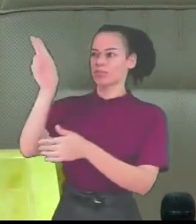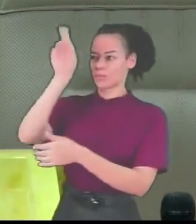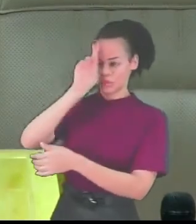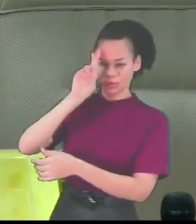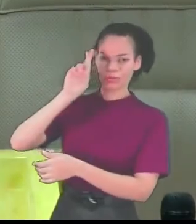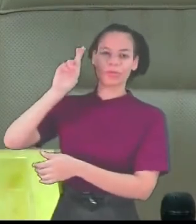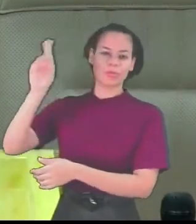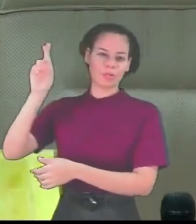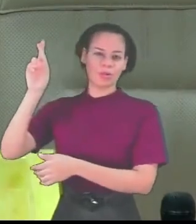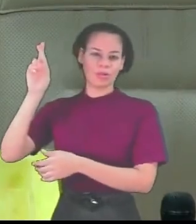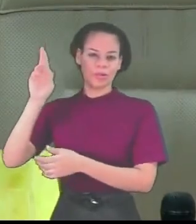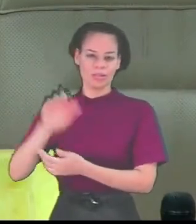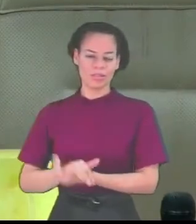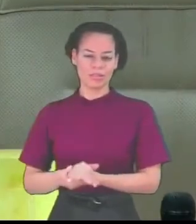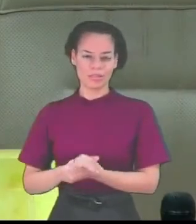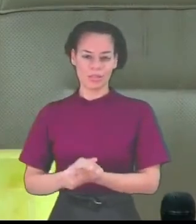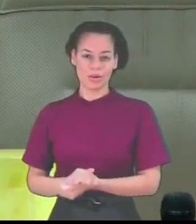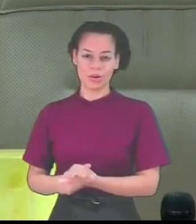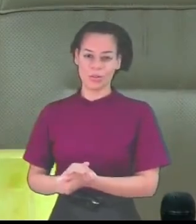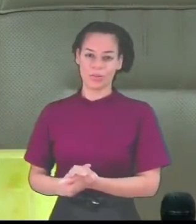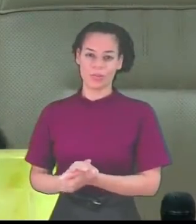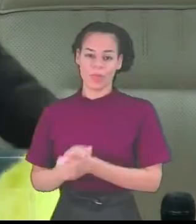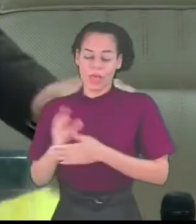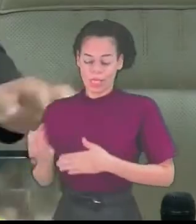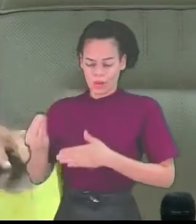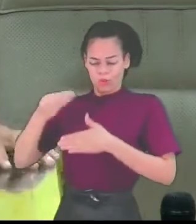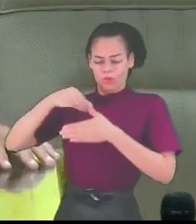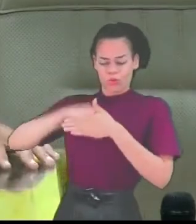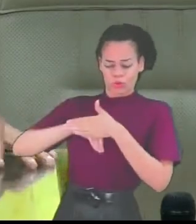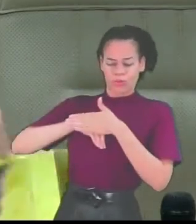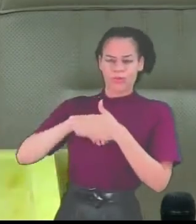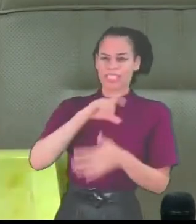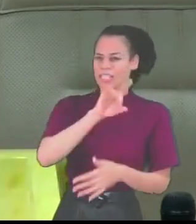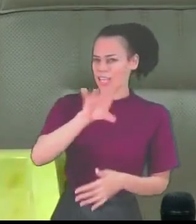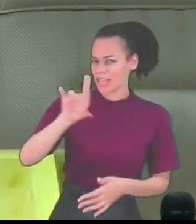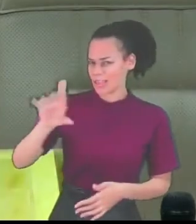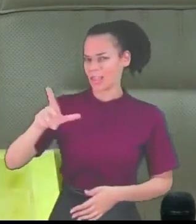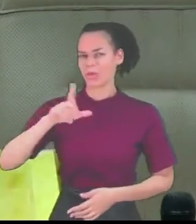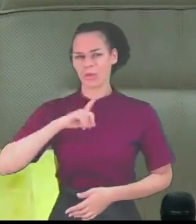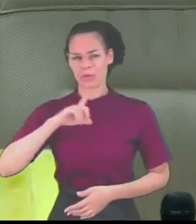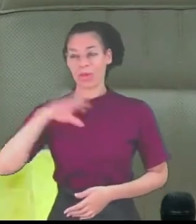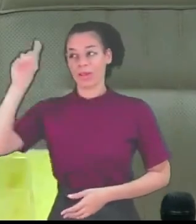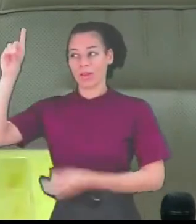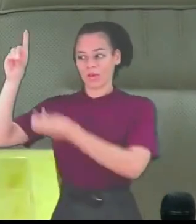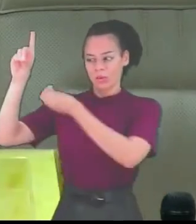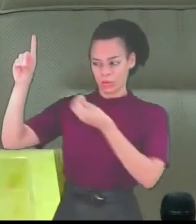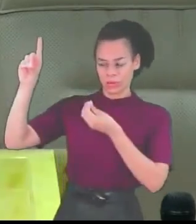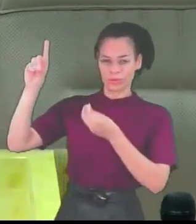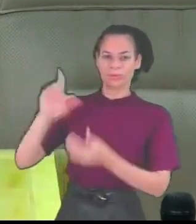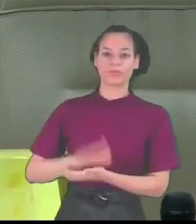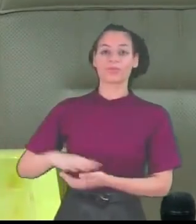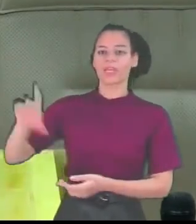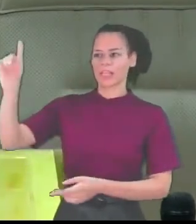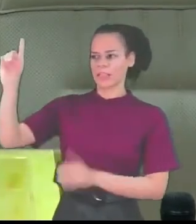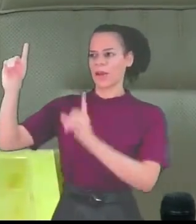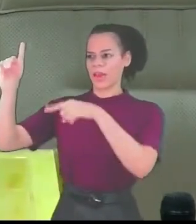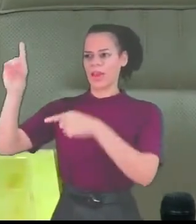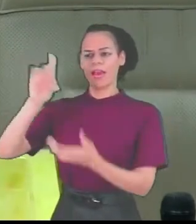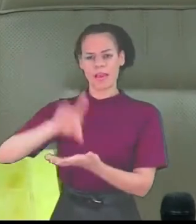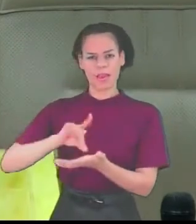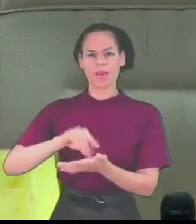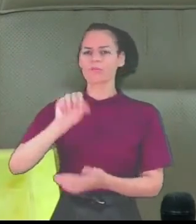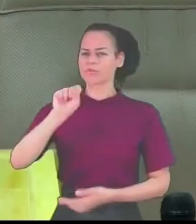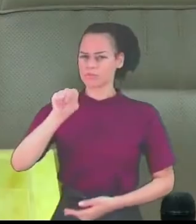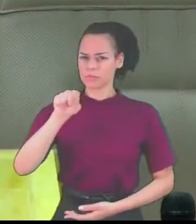do Senhor então dispositivo que ele colocou em nossa vida se Deus existe e ele